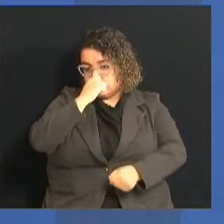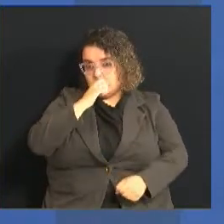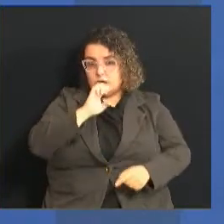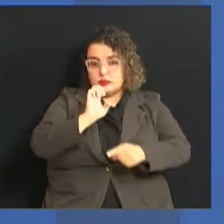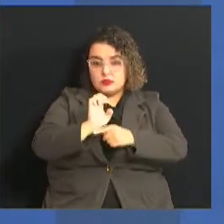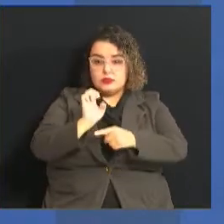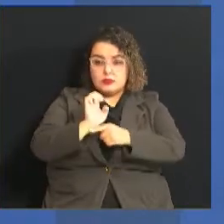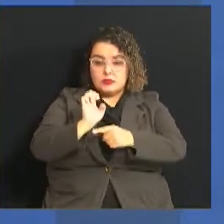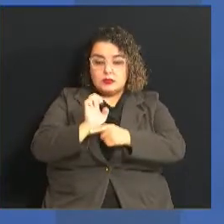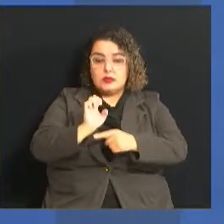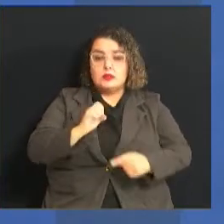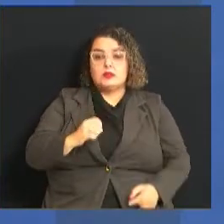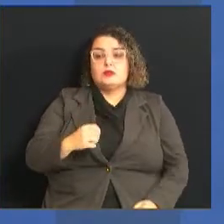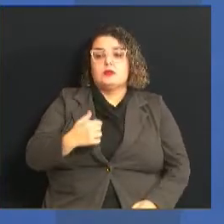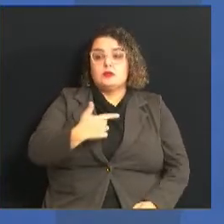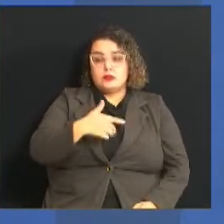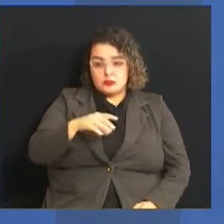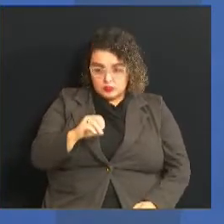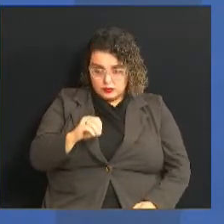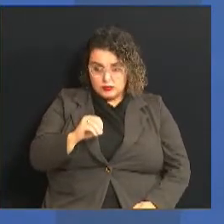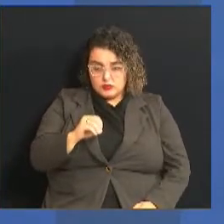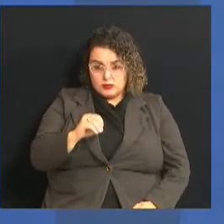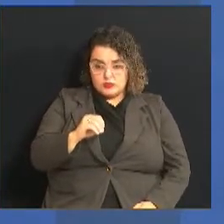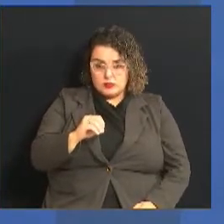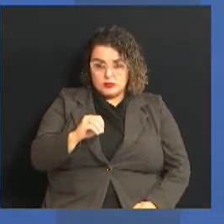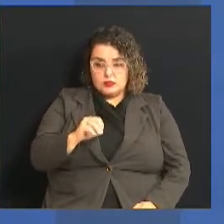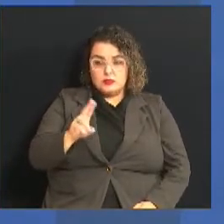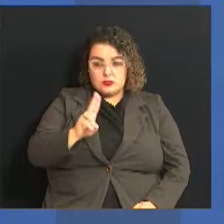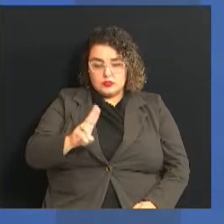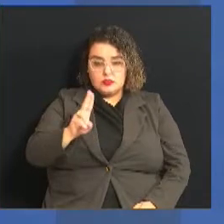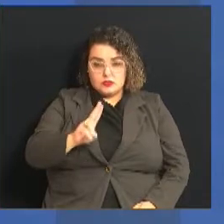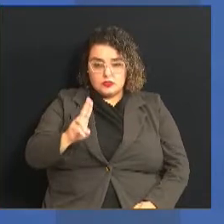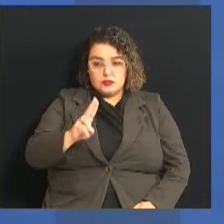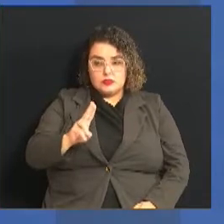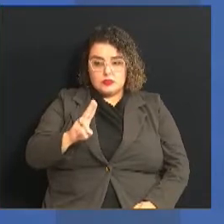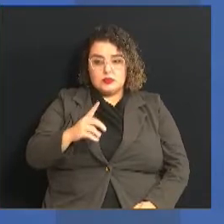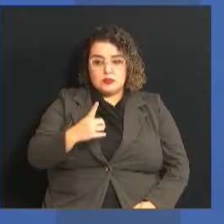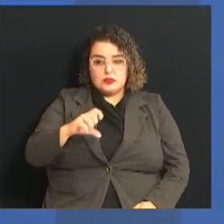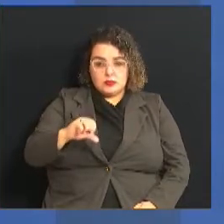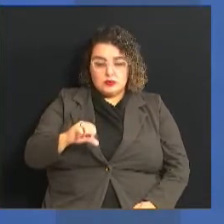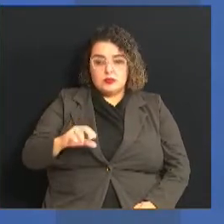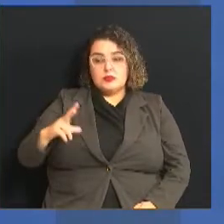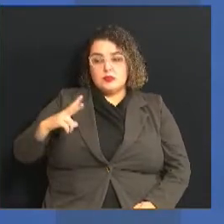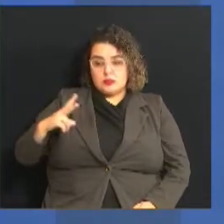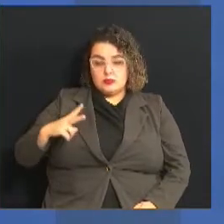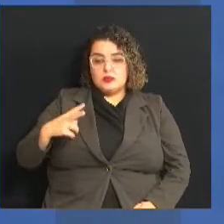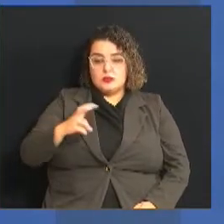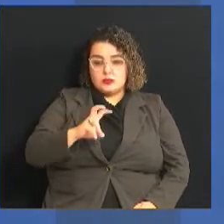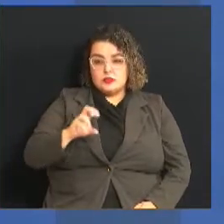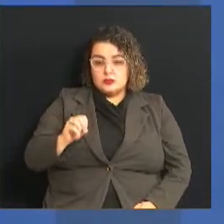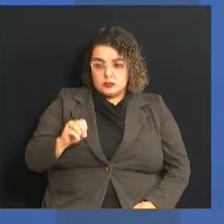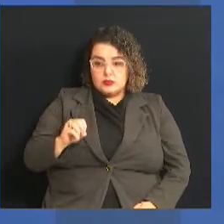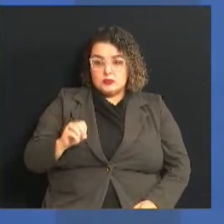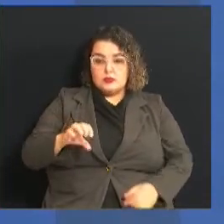20 leitos disponíveis, 19 estão ocupados. E na rede particular, dos 50 leitos disponíveis, 38